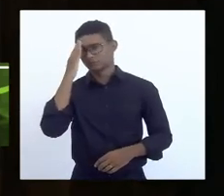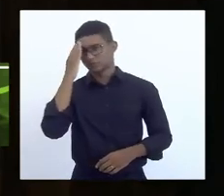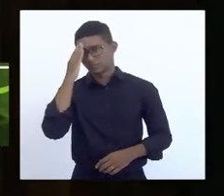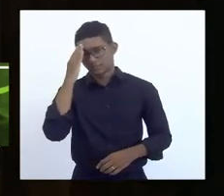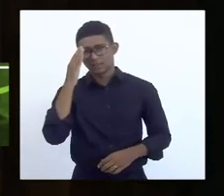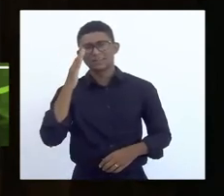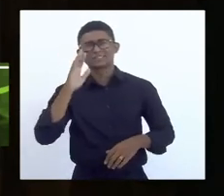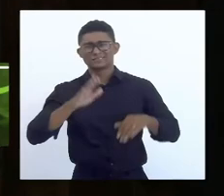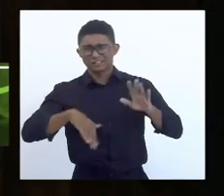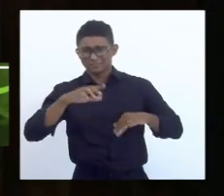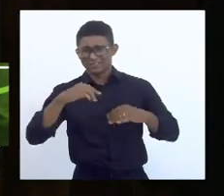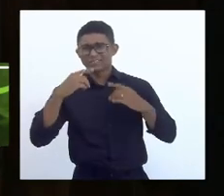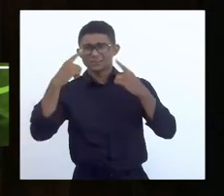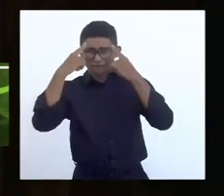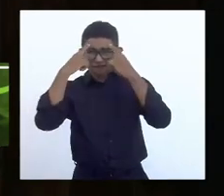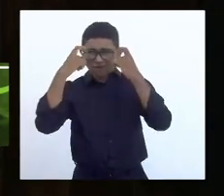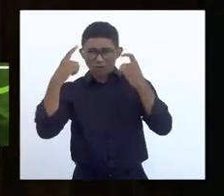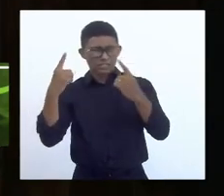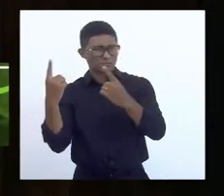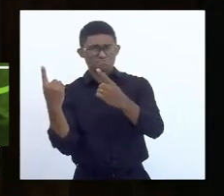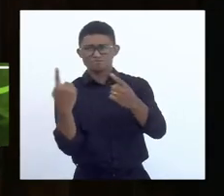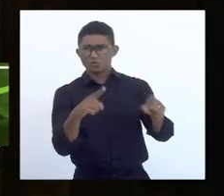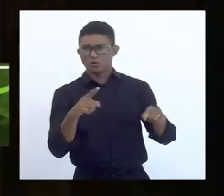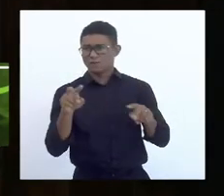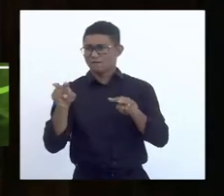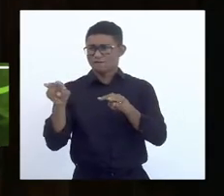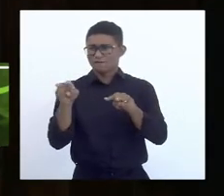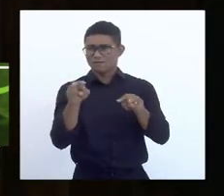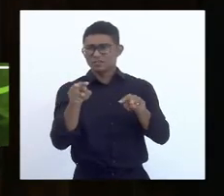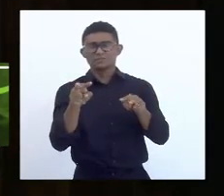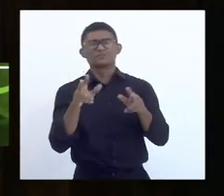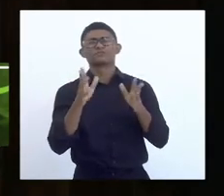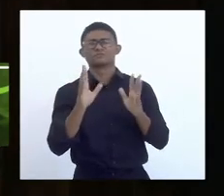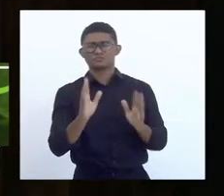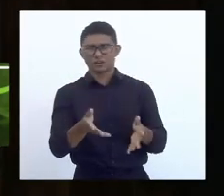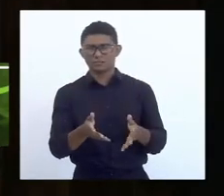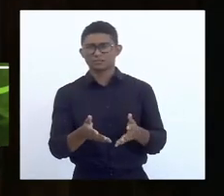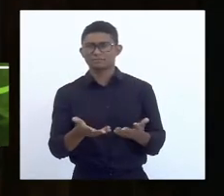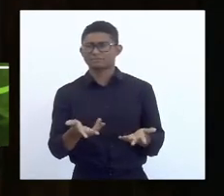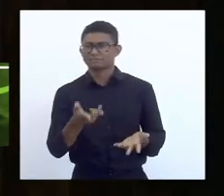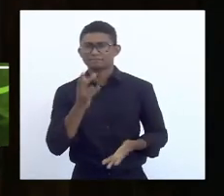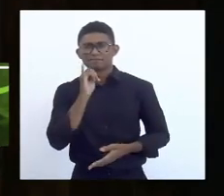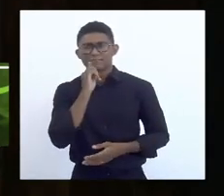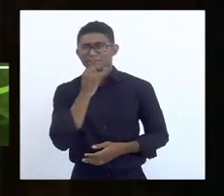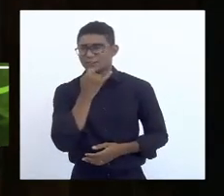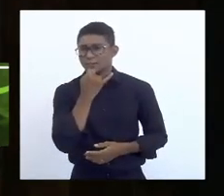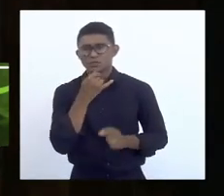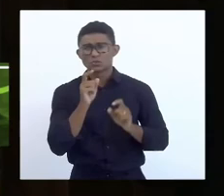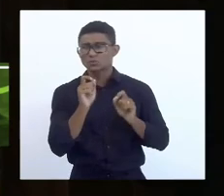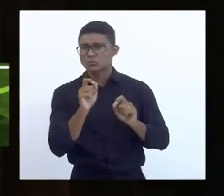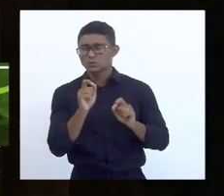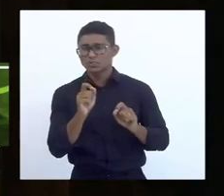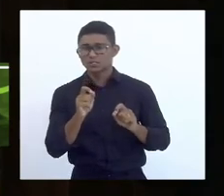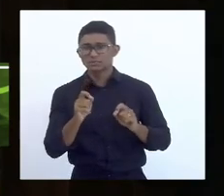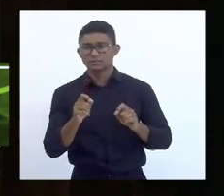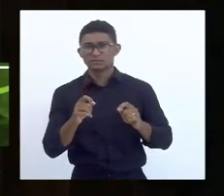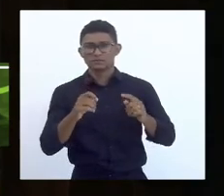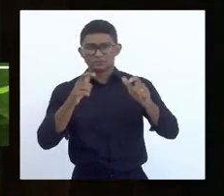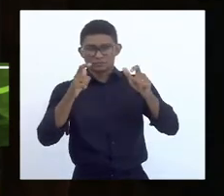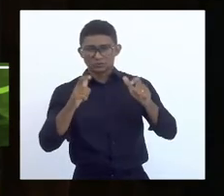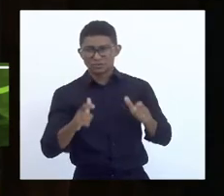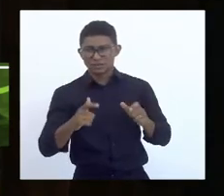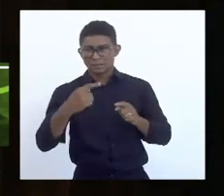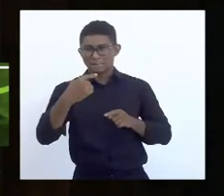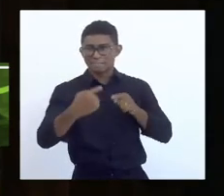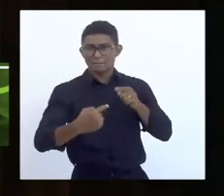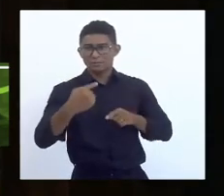deficiência pode sofrer ao longo da vida. E, infelizmente, nós não temos nos espaços de poder pessoas nessa